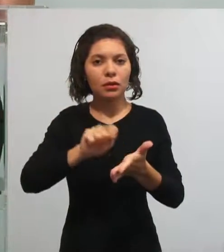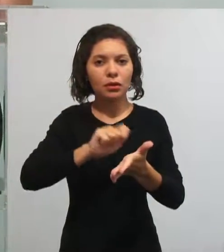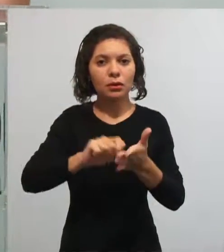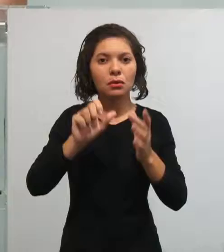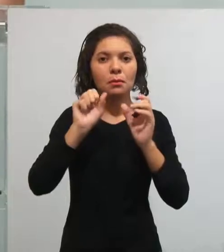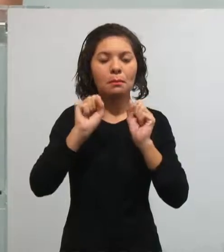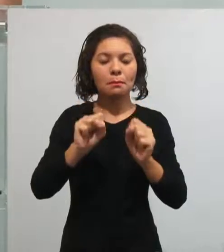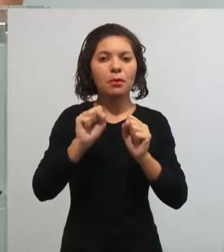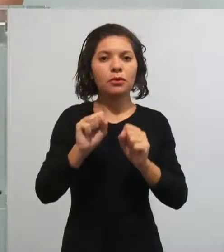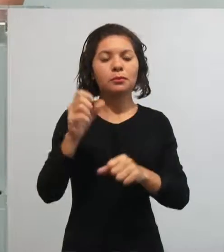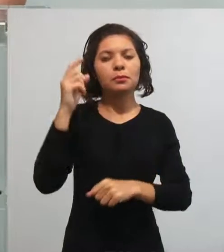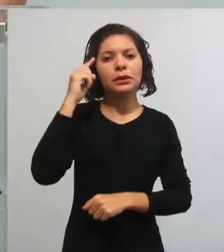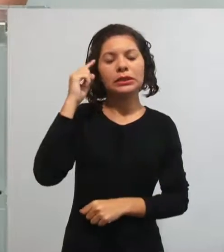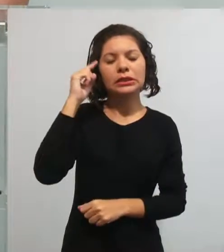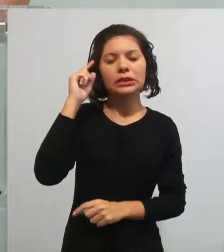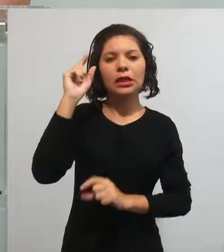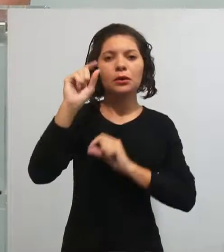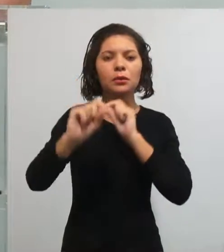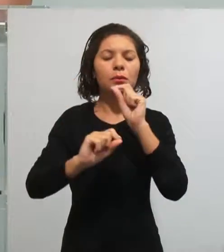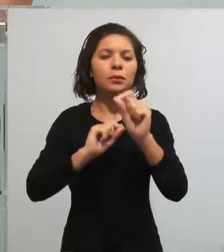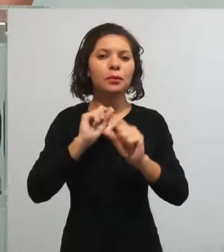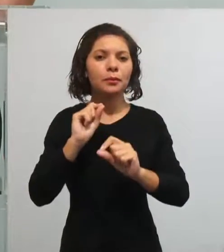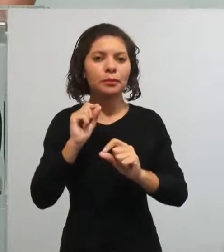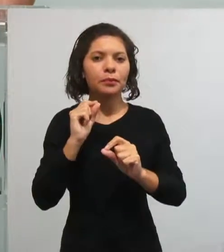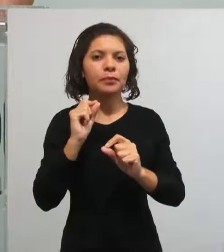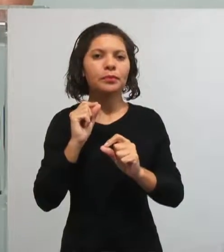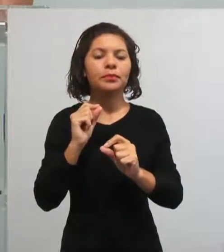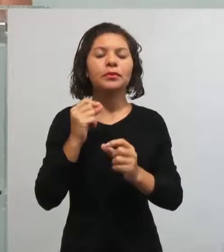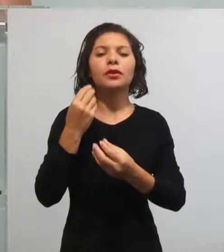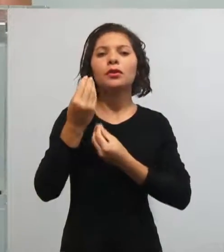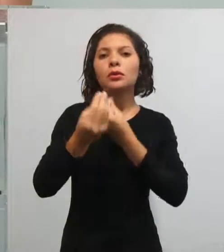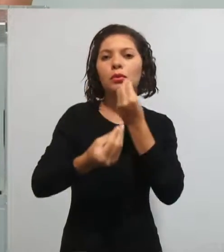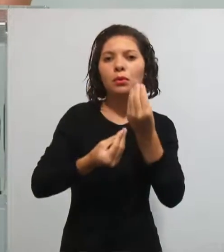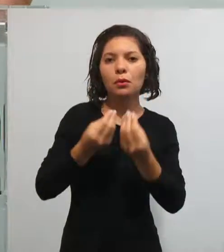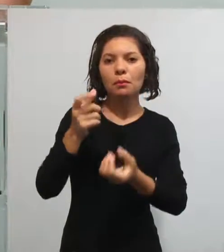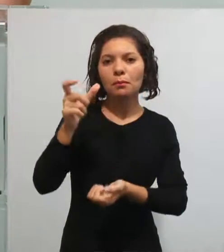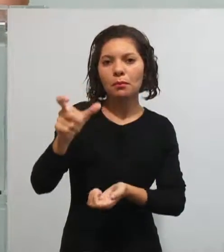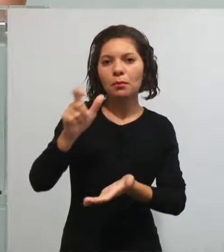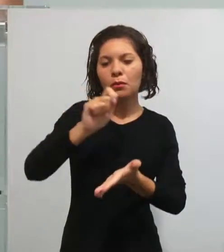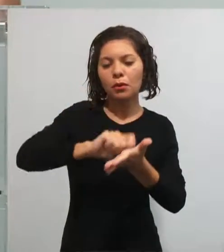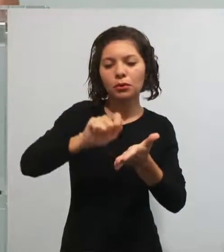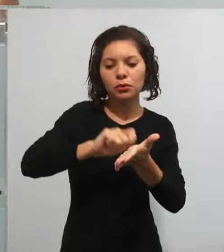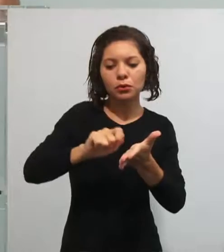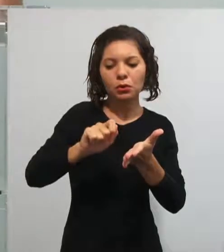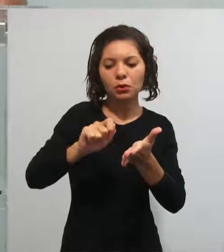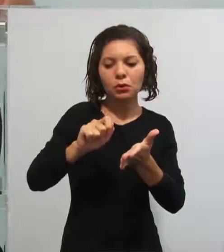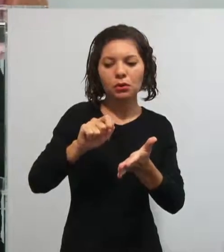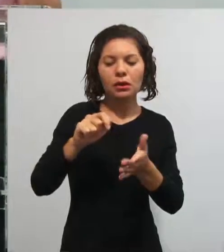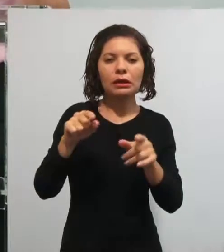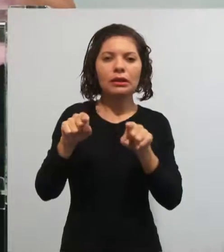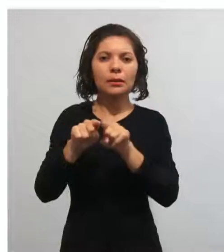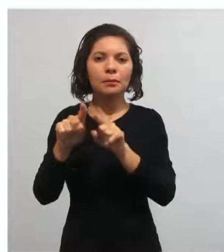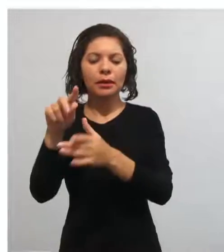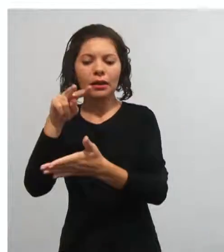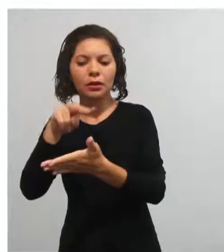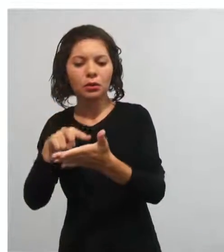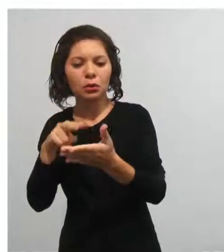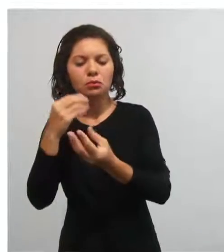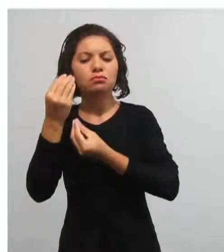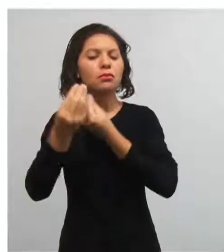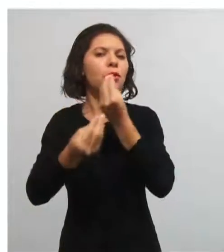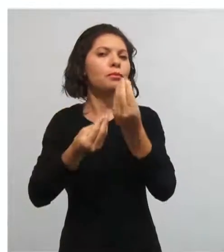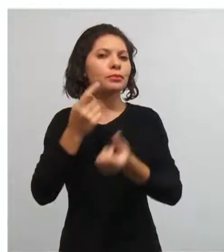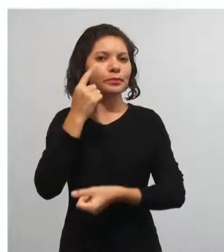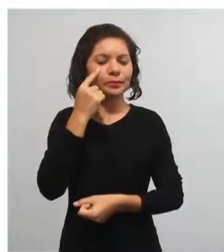no slide à frente, como é que essa questão entre o autor e leitor. Vamos ver? Então,